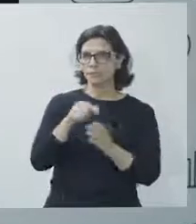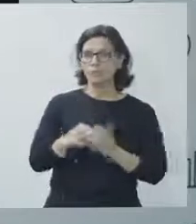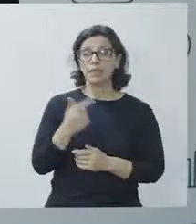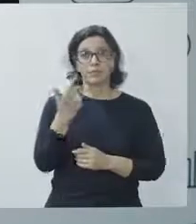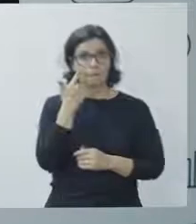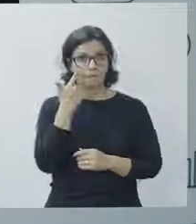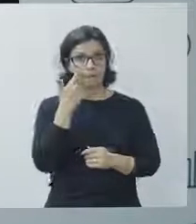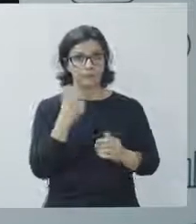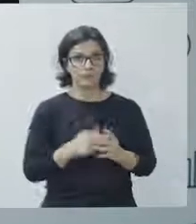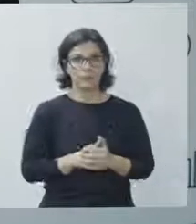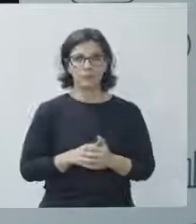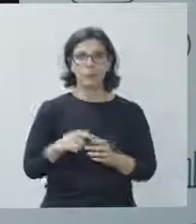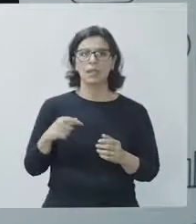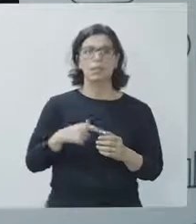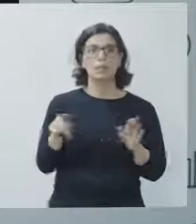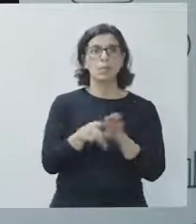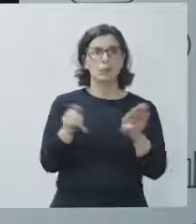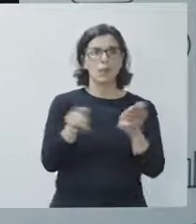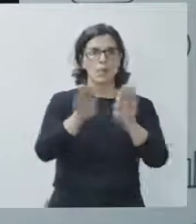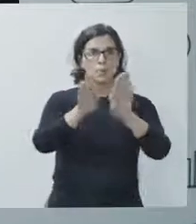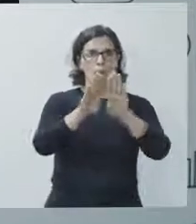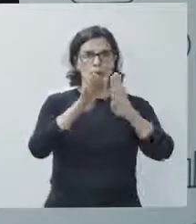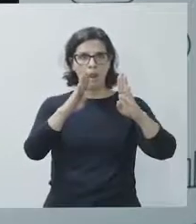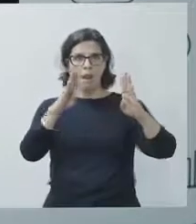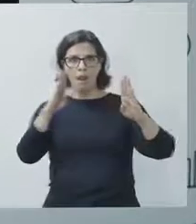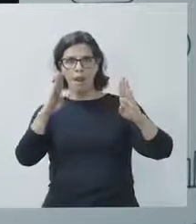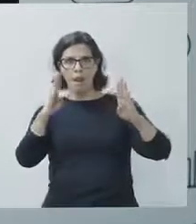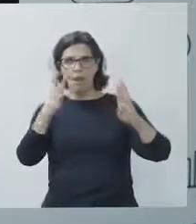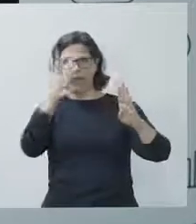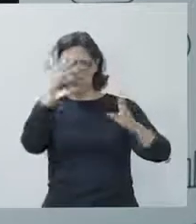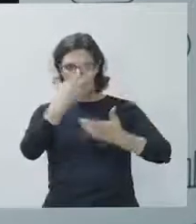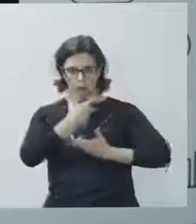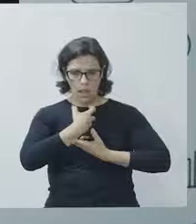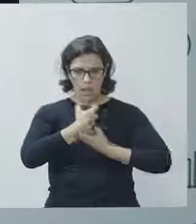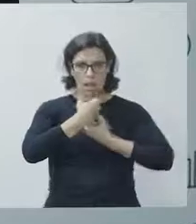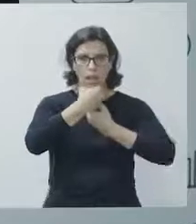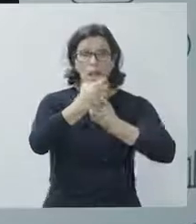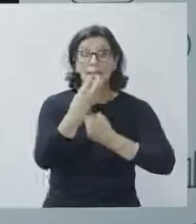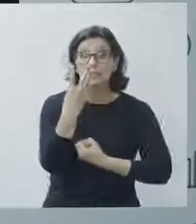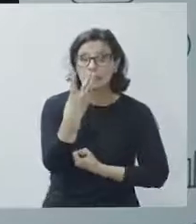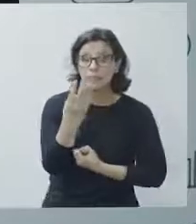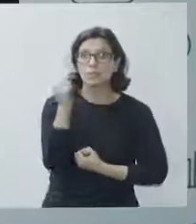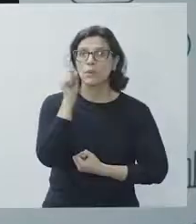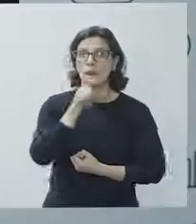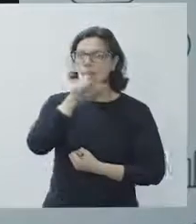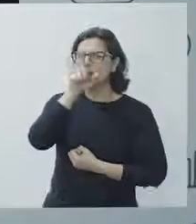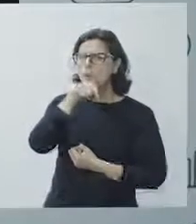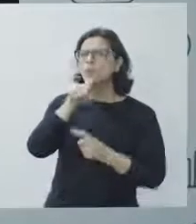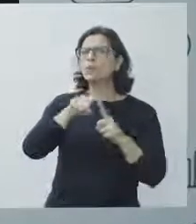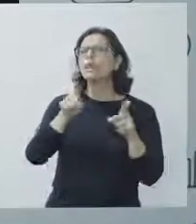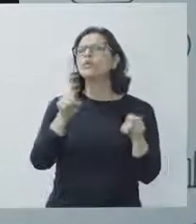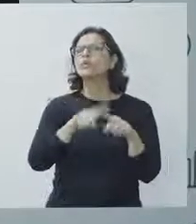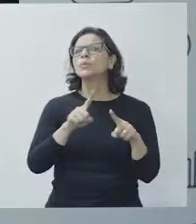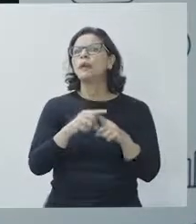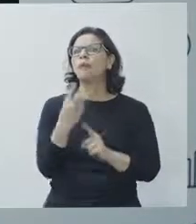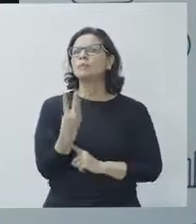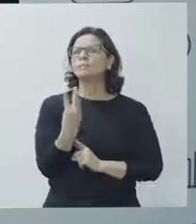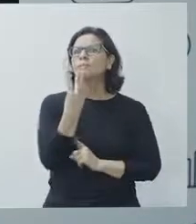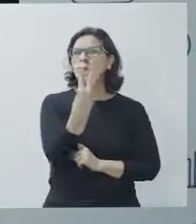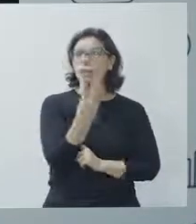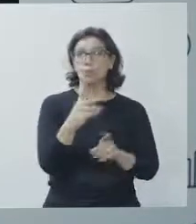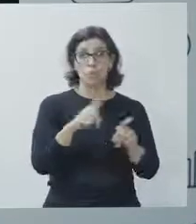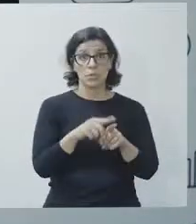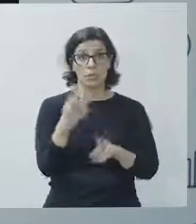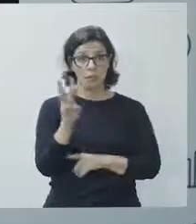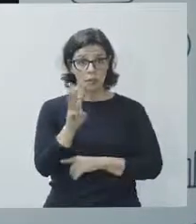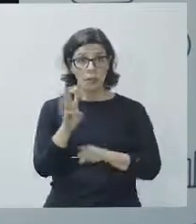Então, né, abriu ali o muro, foi puxado as três bruxas. Mas por que as três bruxas? Porque